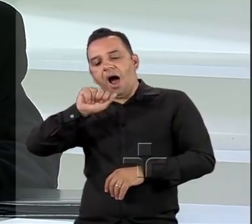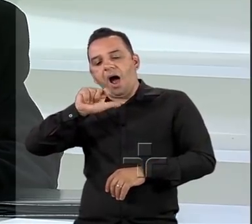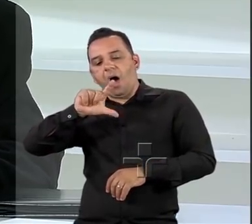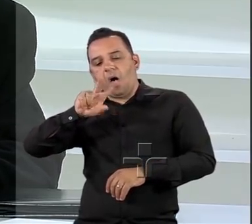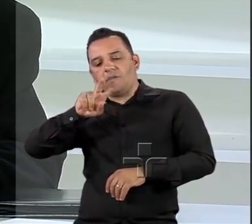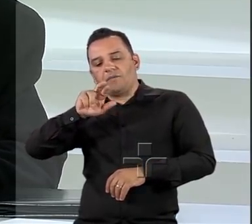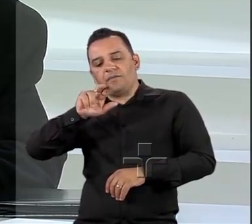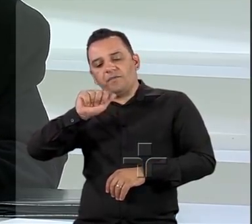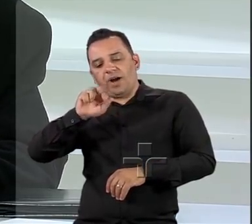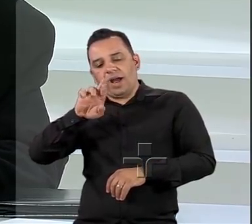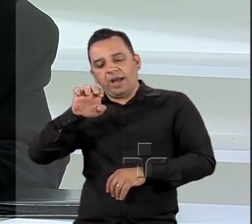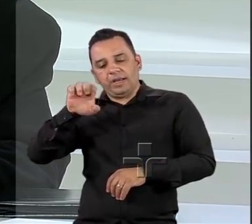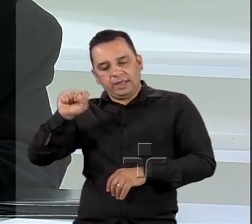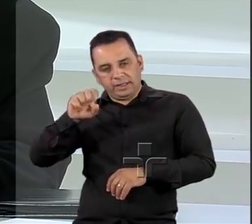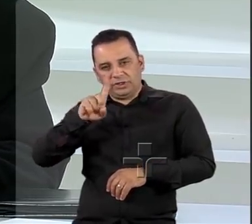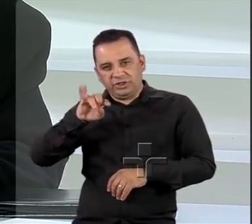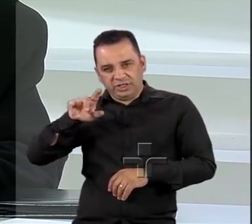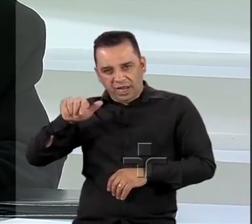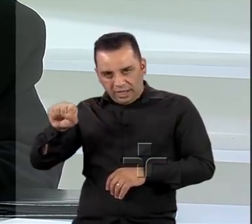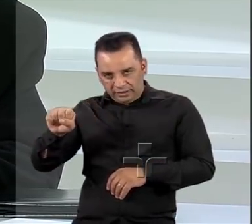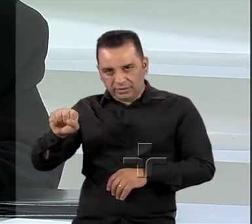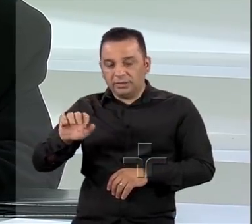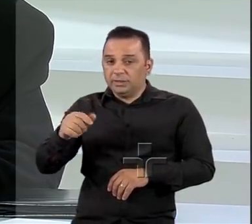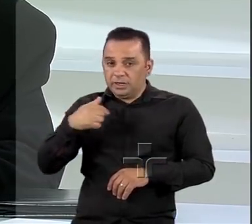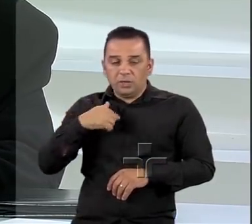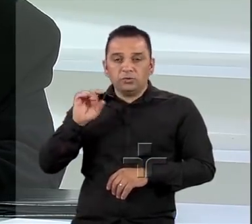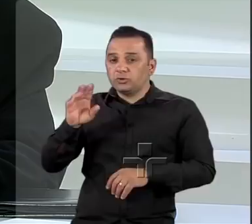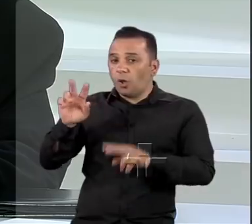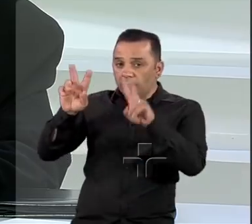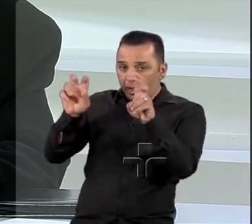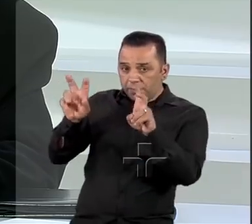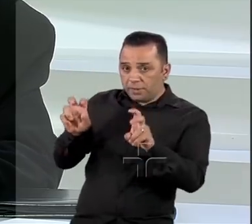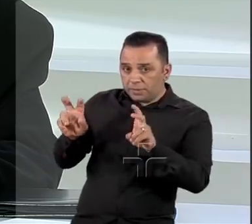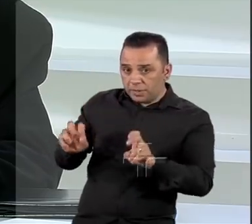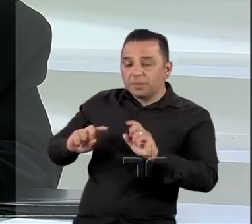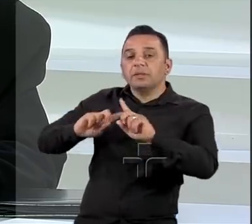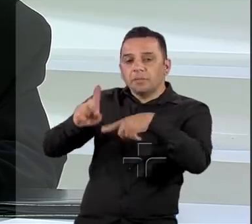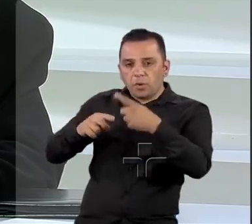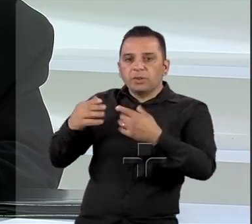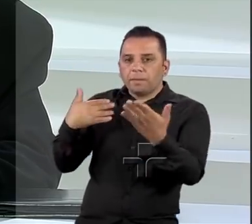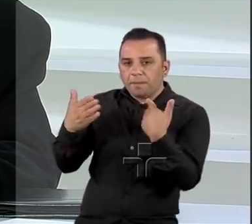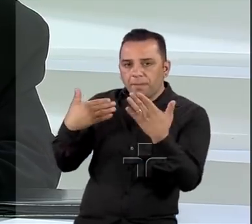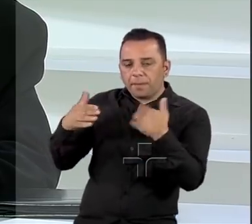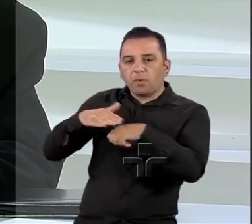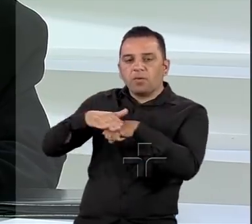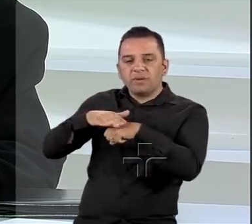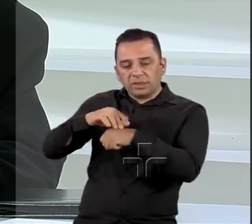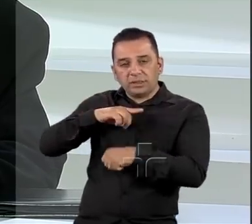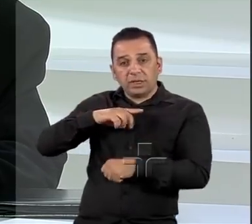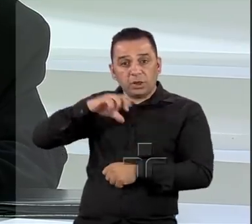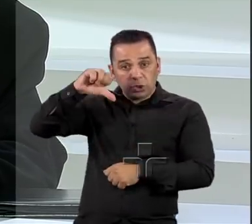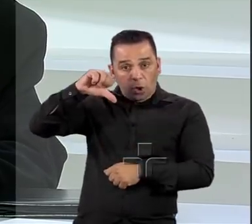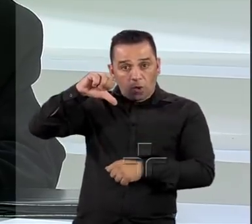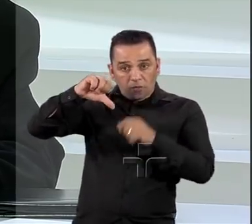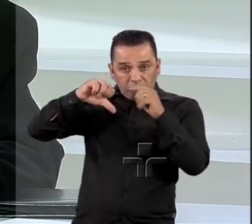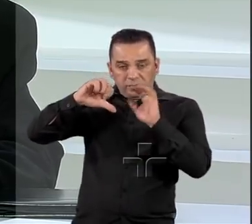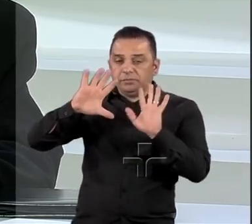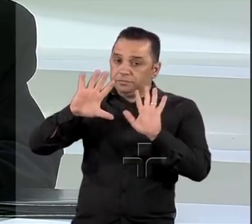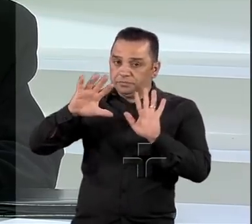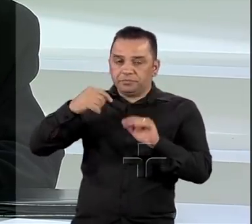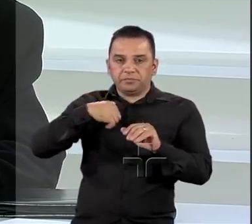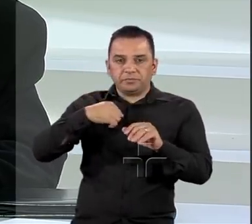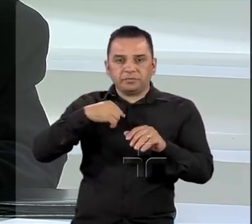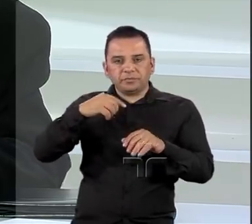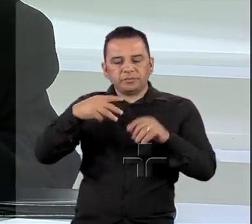PADs. Eu estou aqui apenas levantando os tópicos que nós vamos conversar. São 9 deles e eu deixei